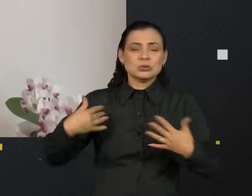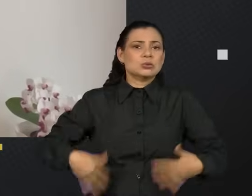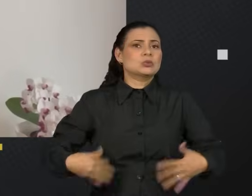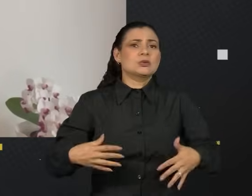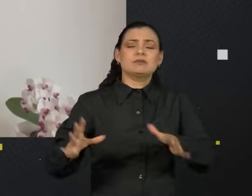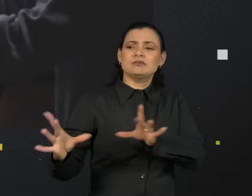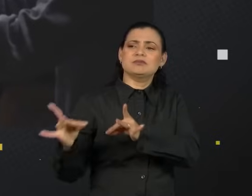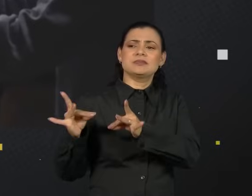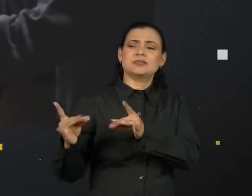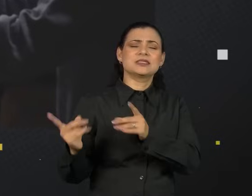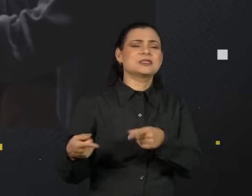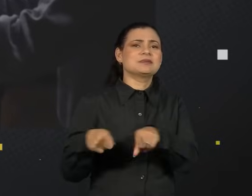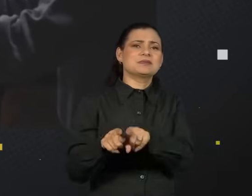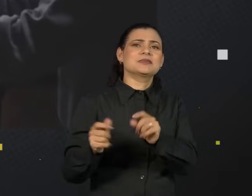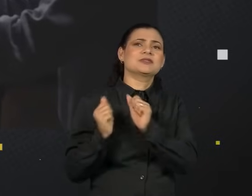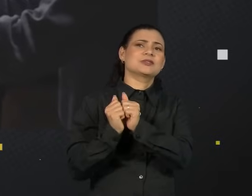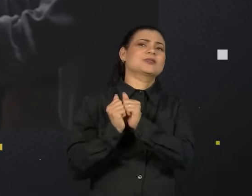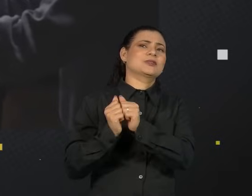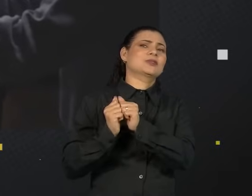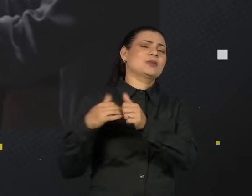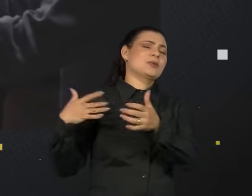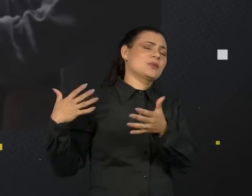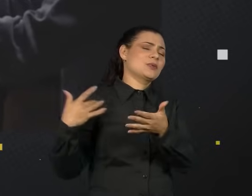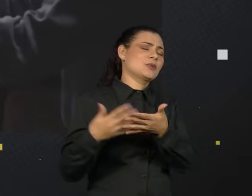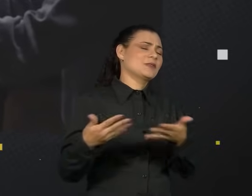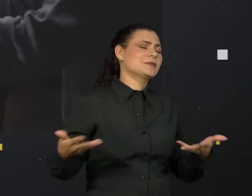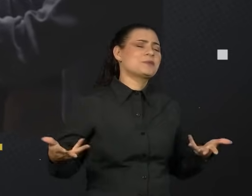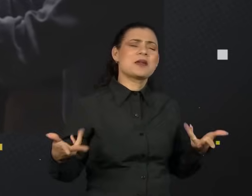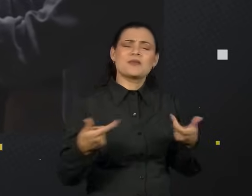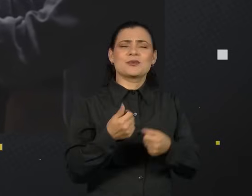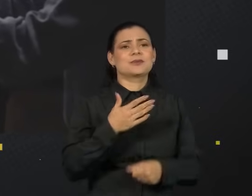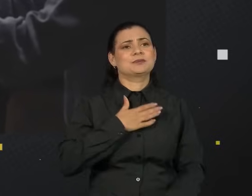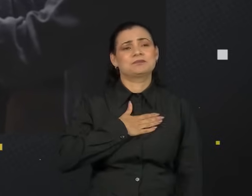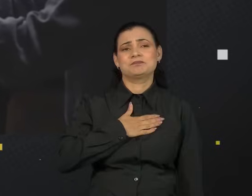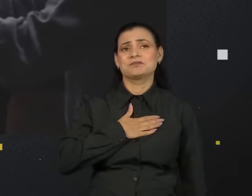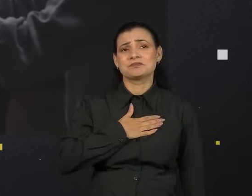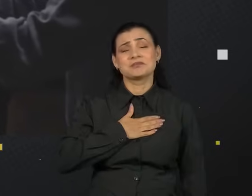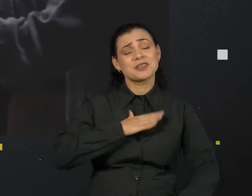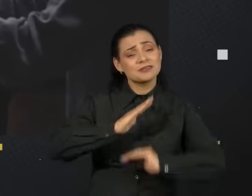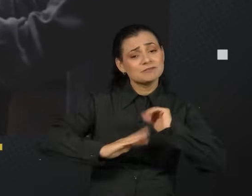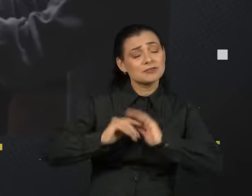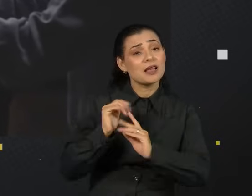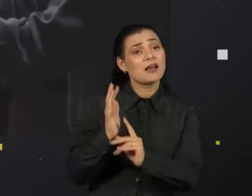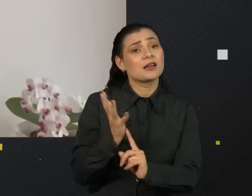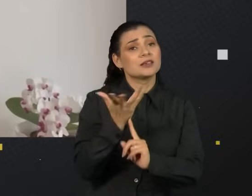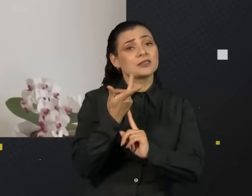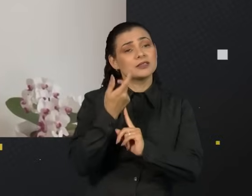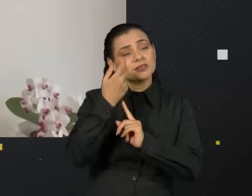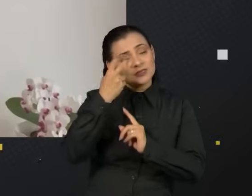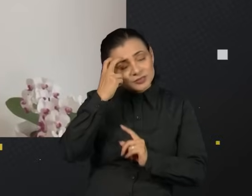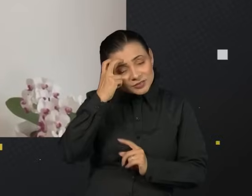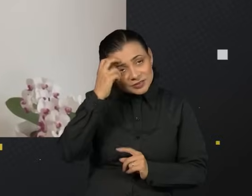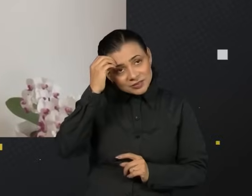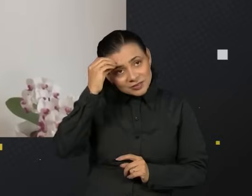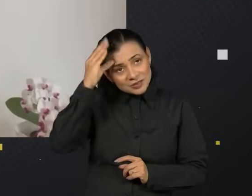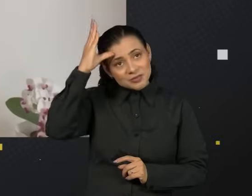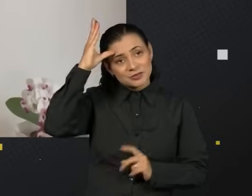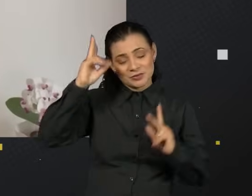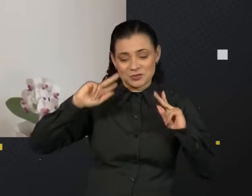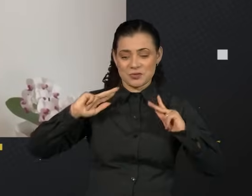convivência foi enormemente significativa do ponto de vista artístico, intelectual e